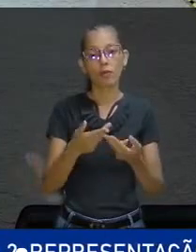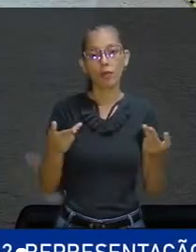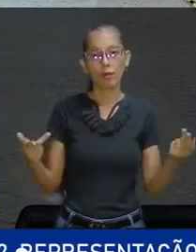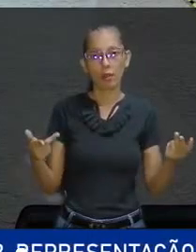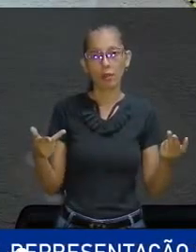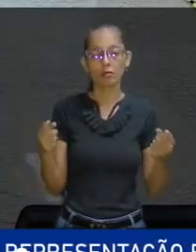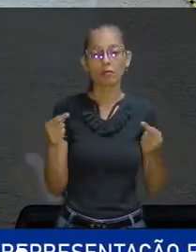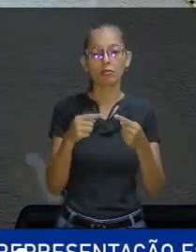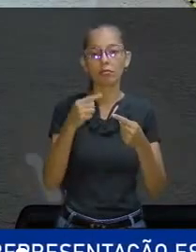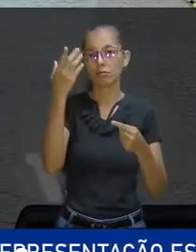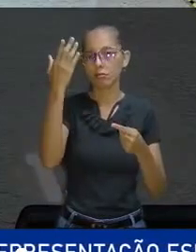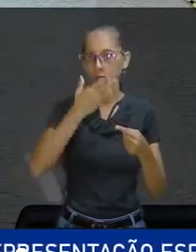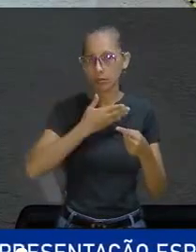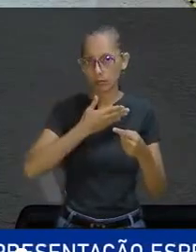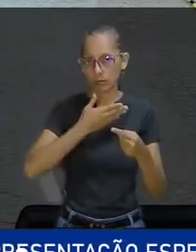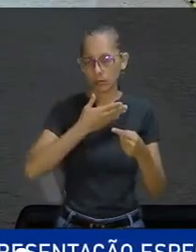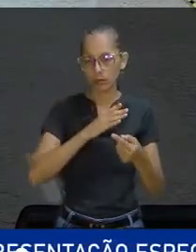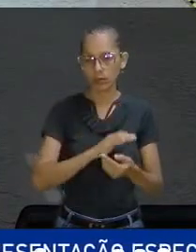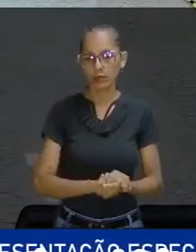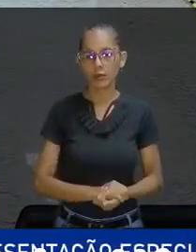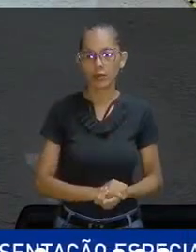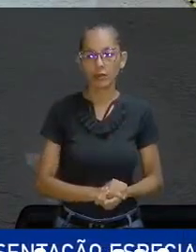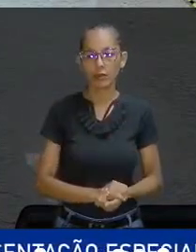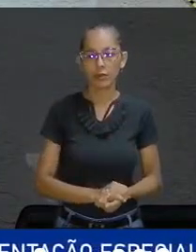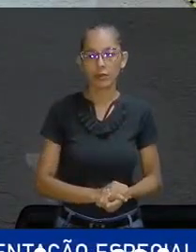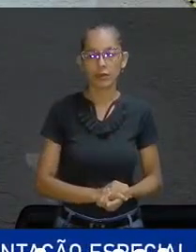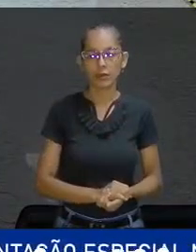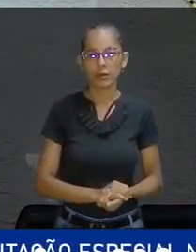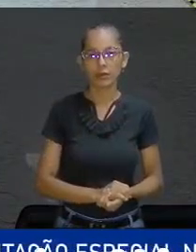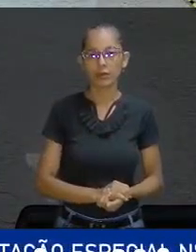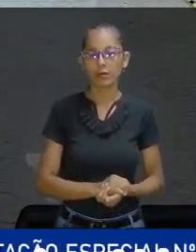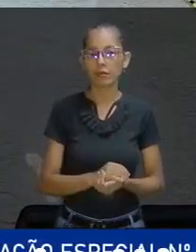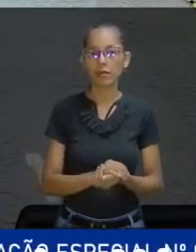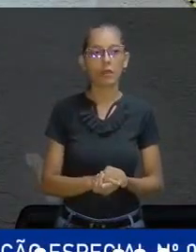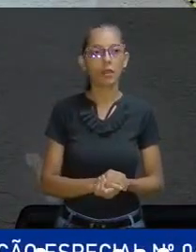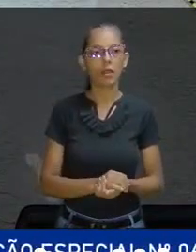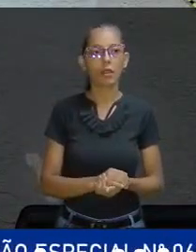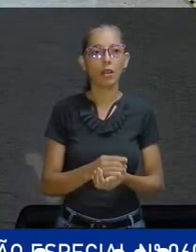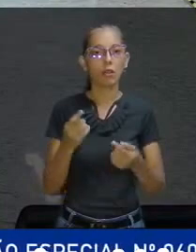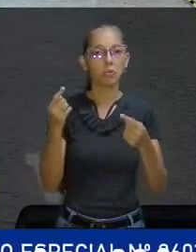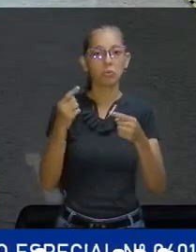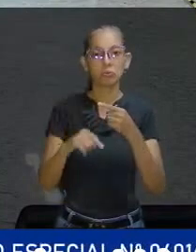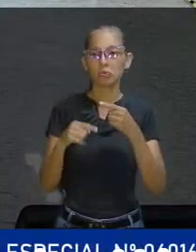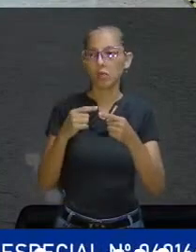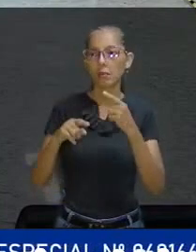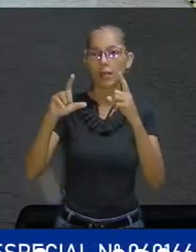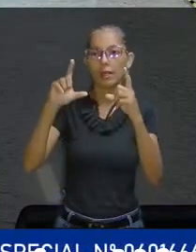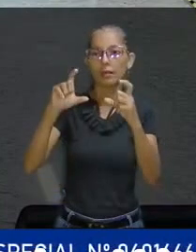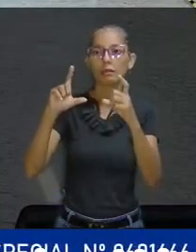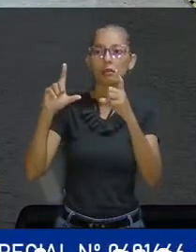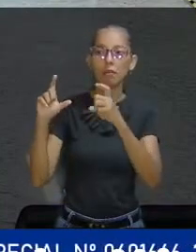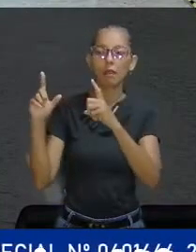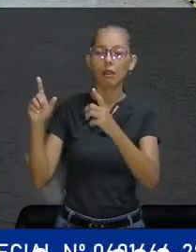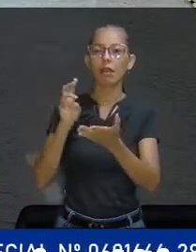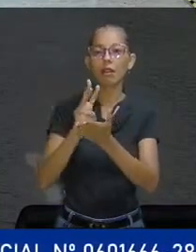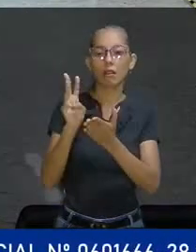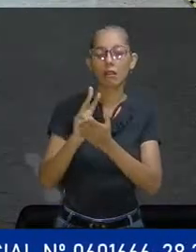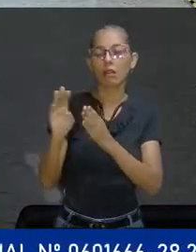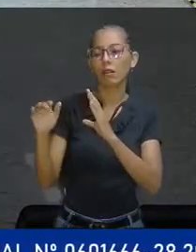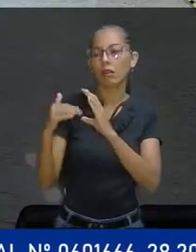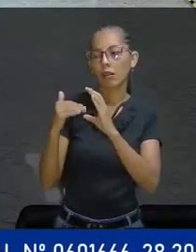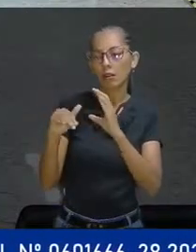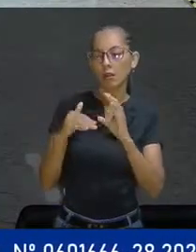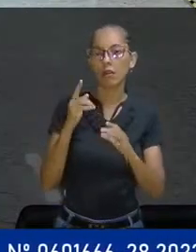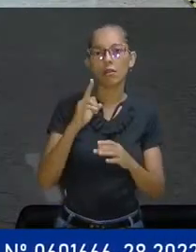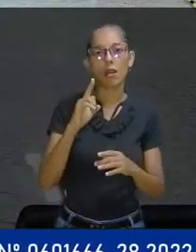de prova não se basearam em captura de tela ou print de conversas isoladas, em sim em laudo